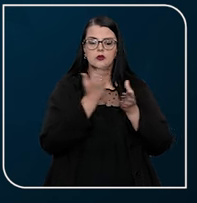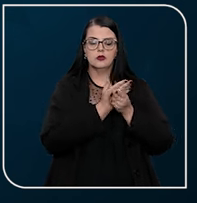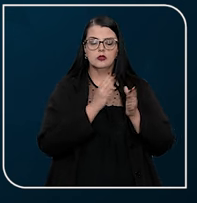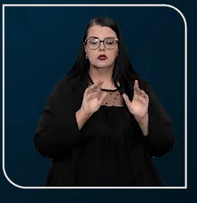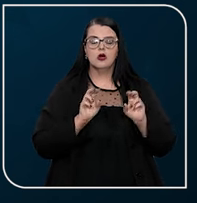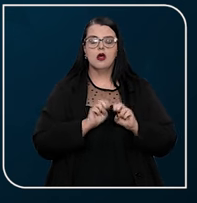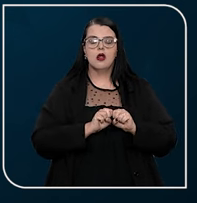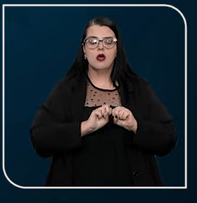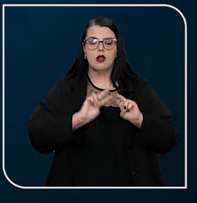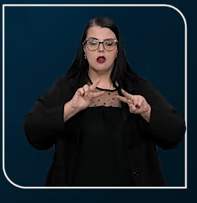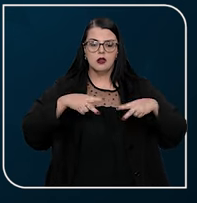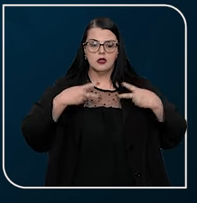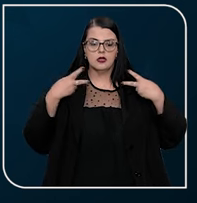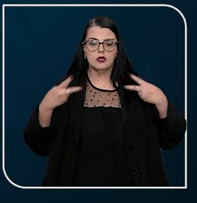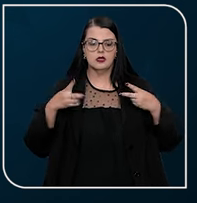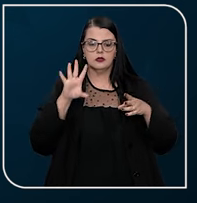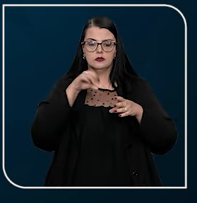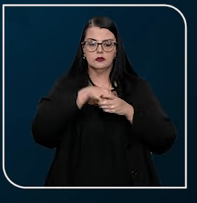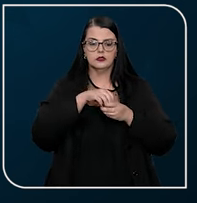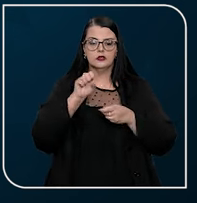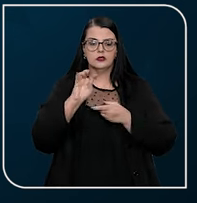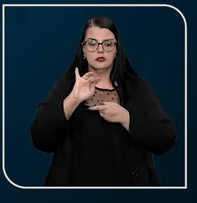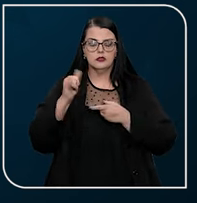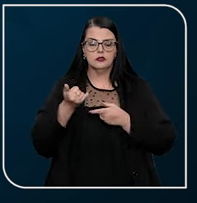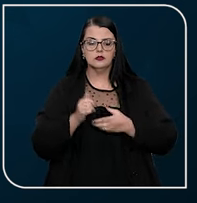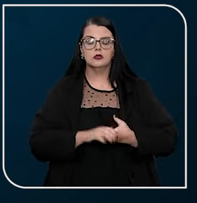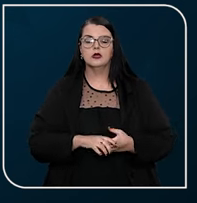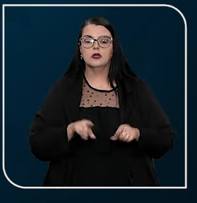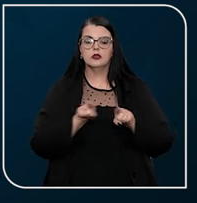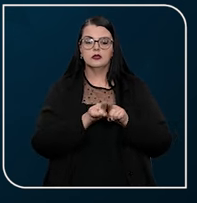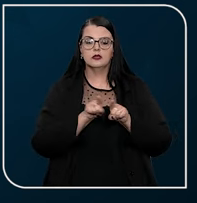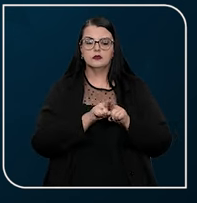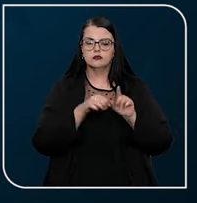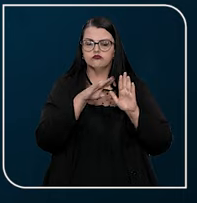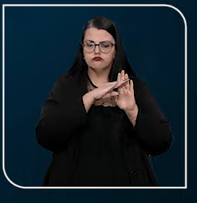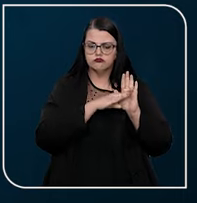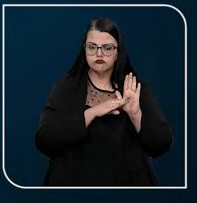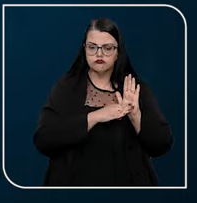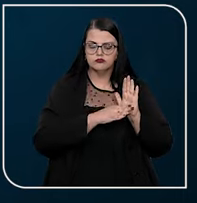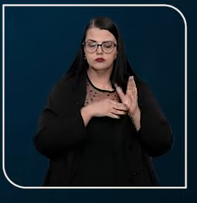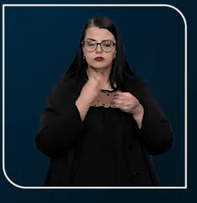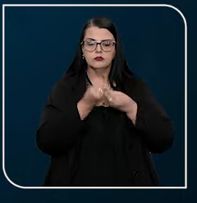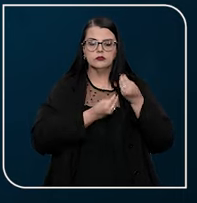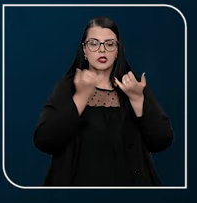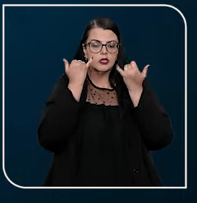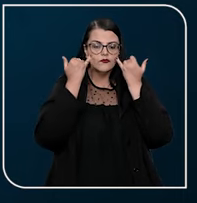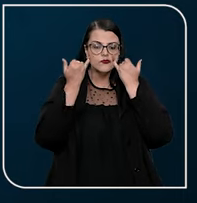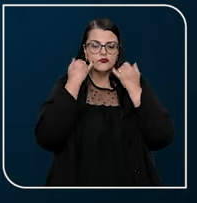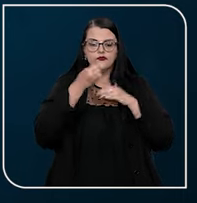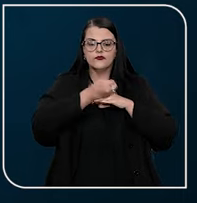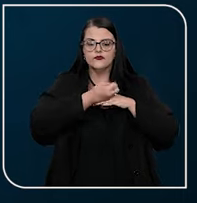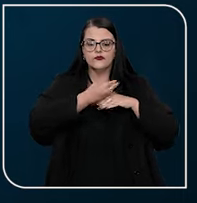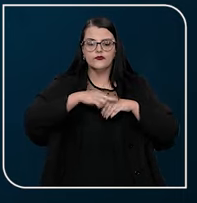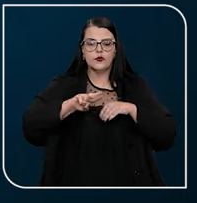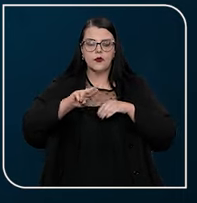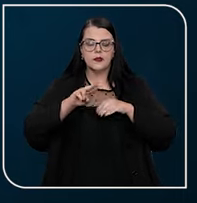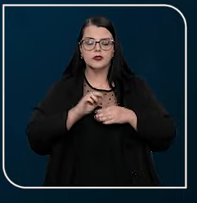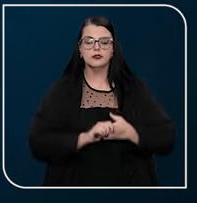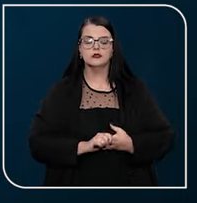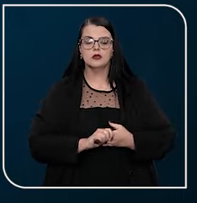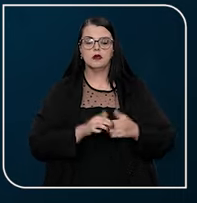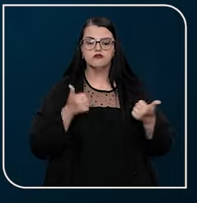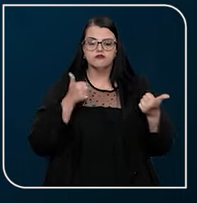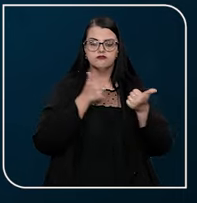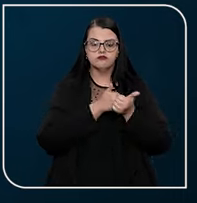processo um link para acesso aos autos no STJ além de instruções para o envio das informações a mudança